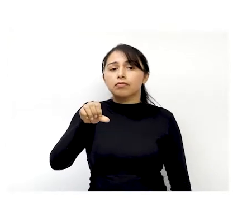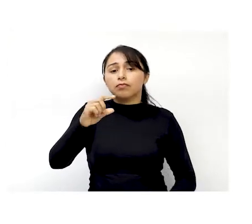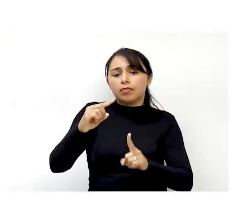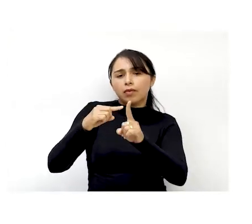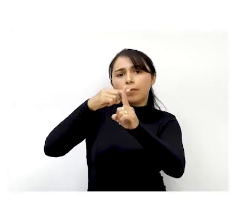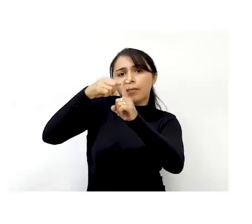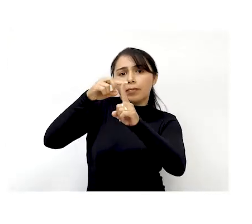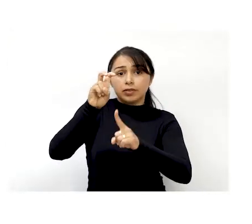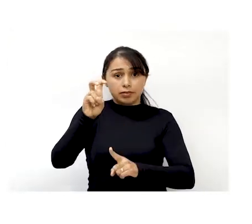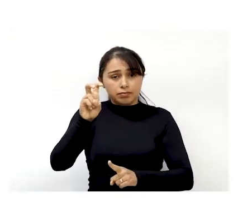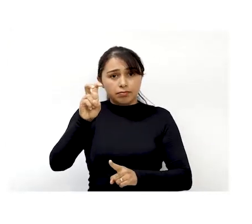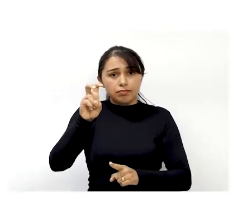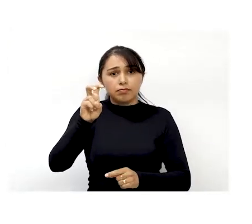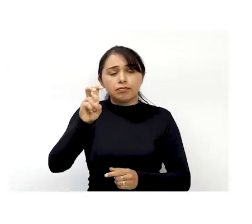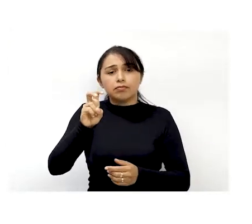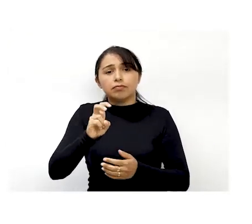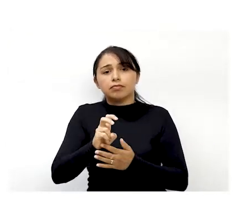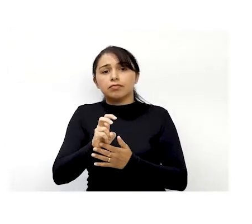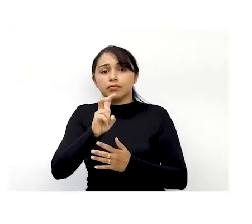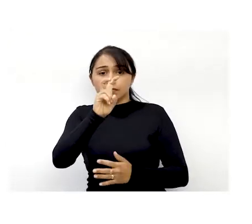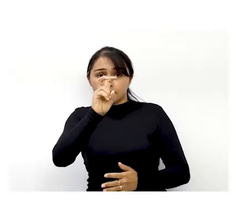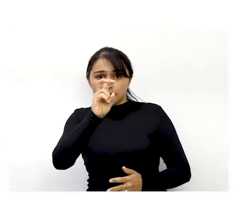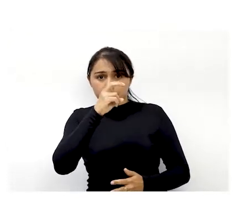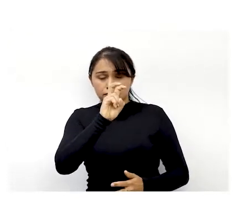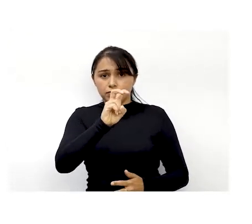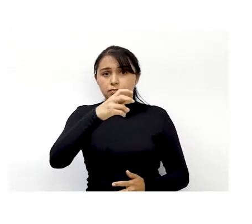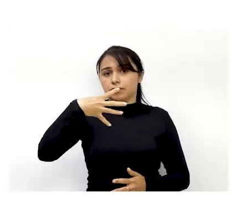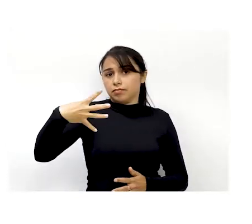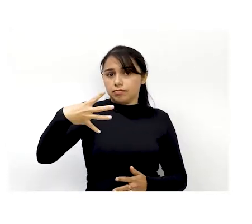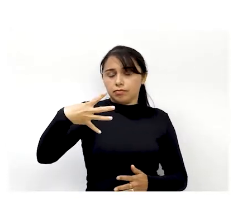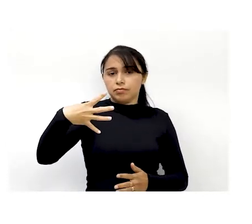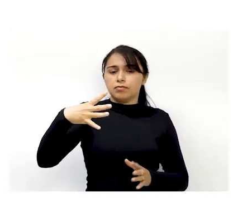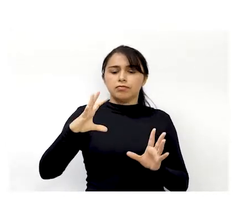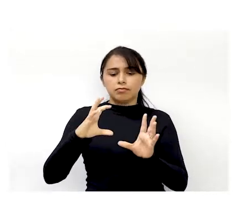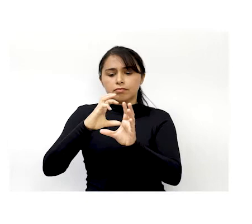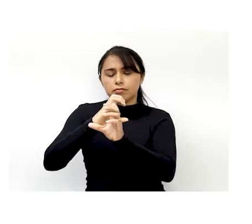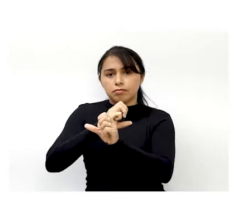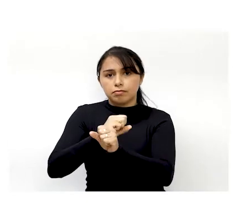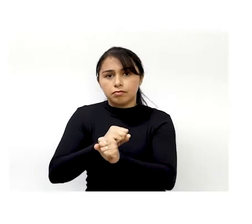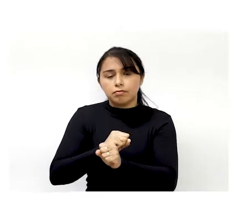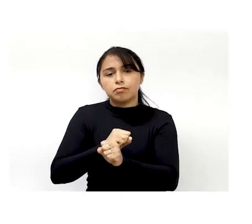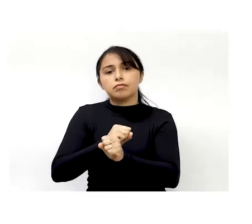vez. 7 vezes 7, 49, mais 5,